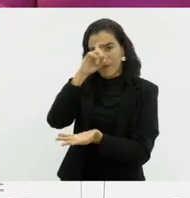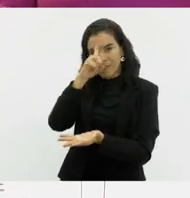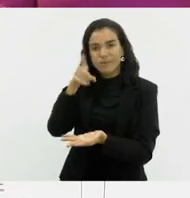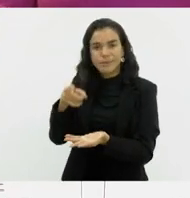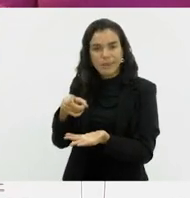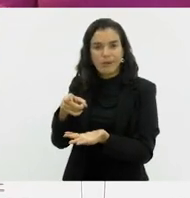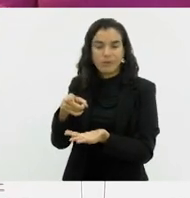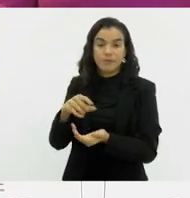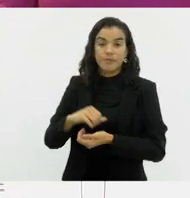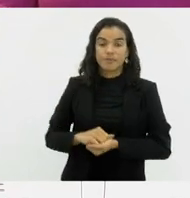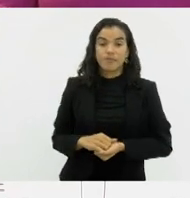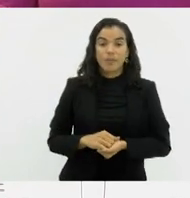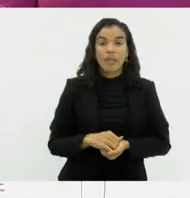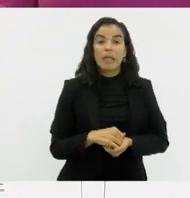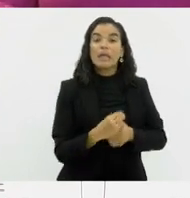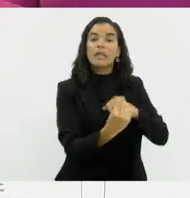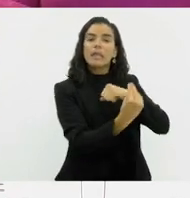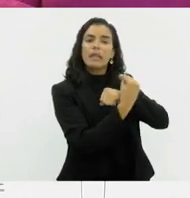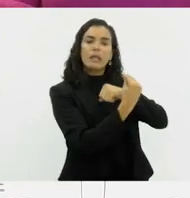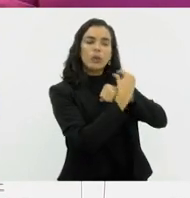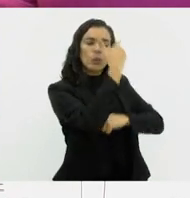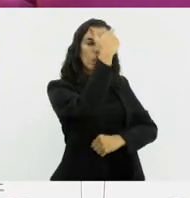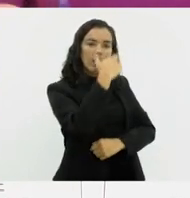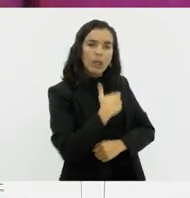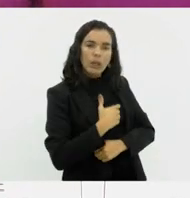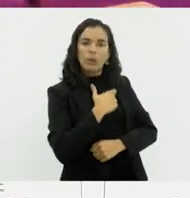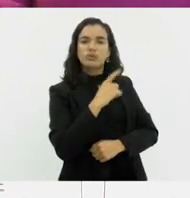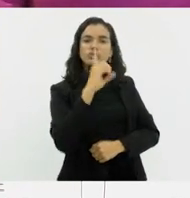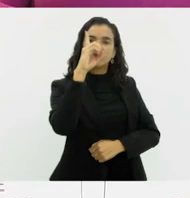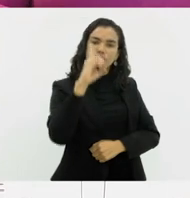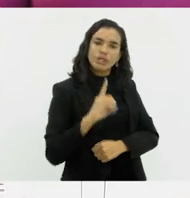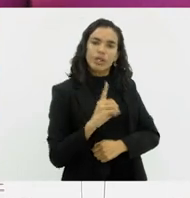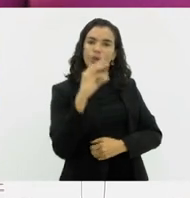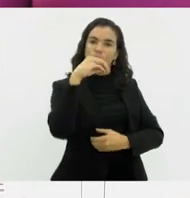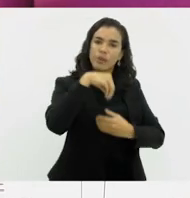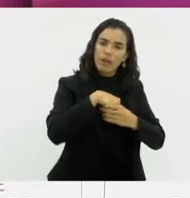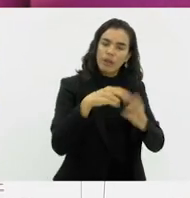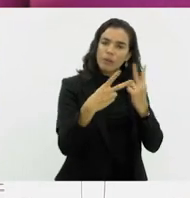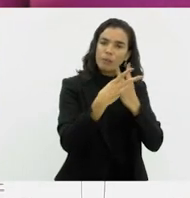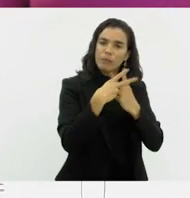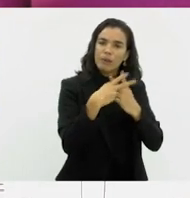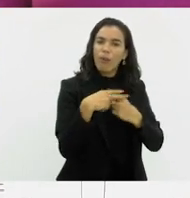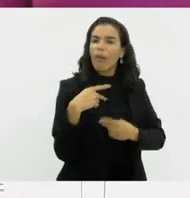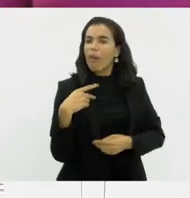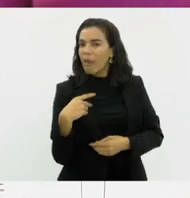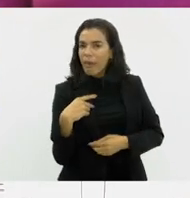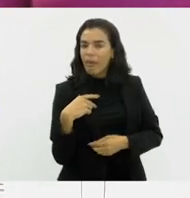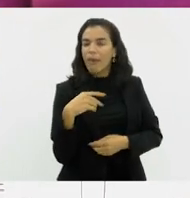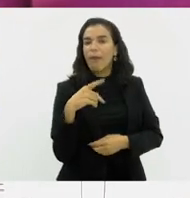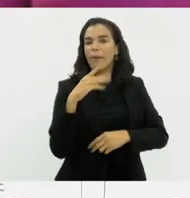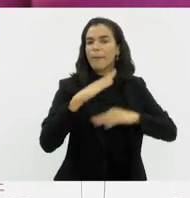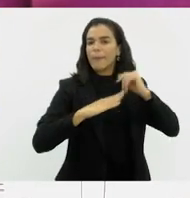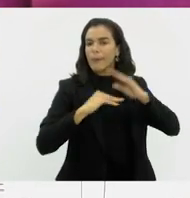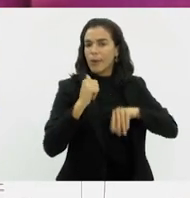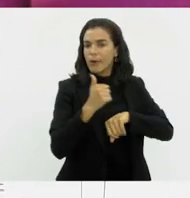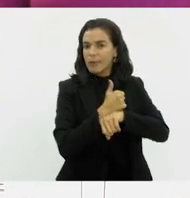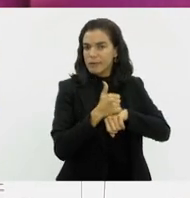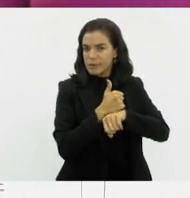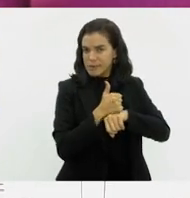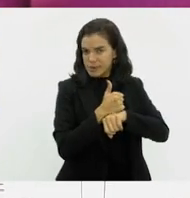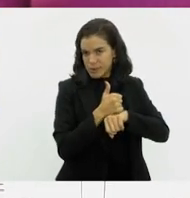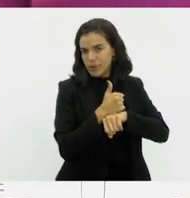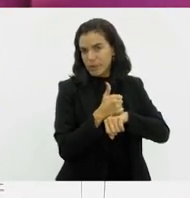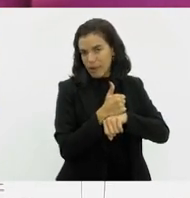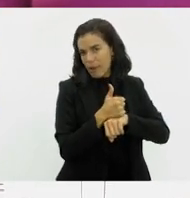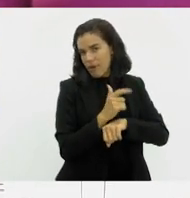pelo setor saúde. Quem cuida daquele cidadão com relação aos direitos dele dentro do sistema prisional é o profissional que está lá destinado